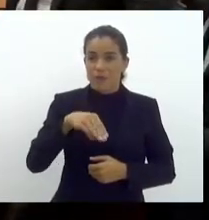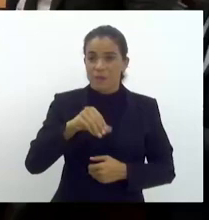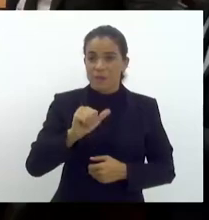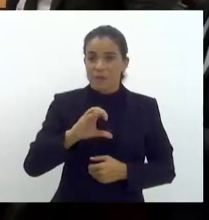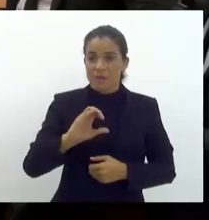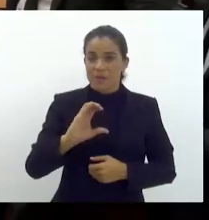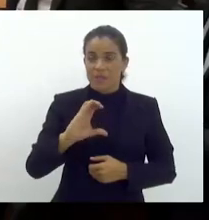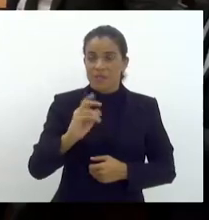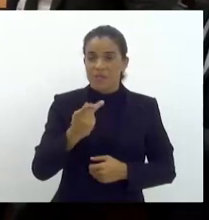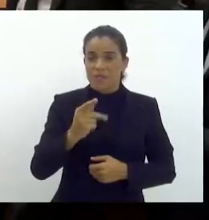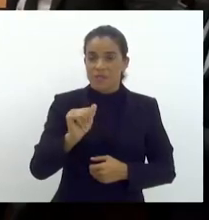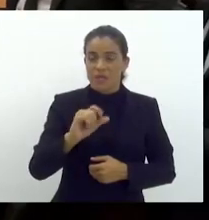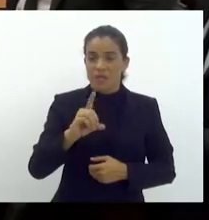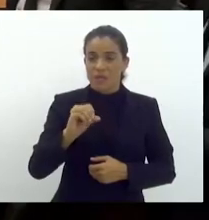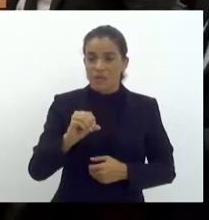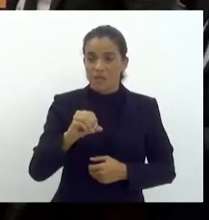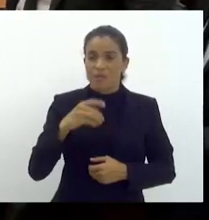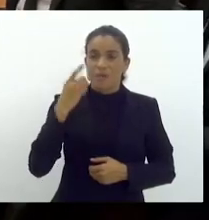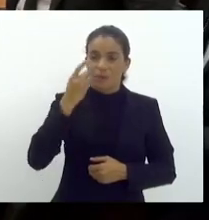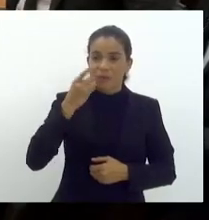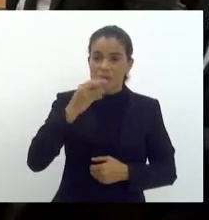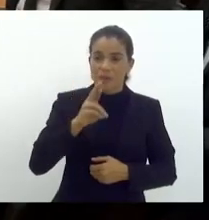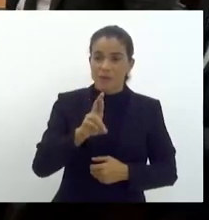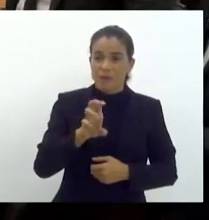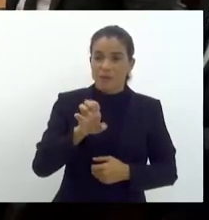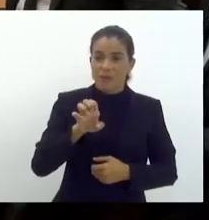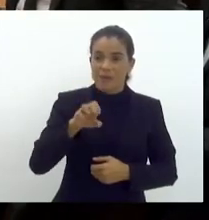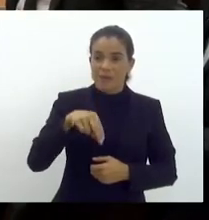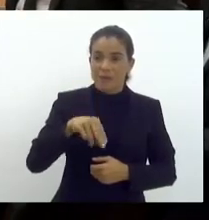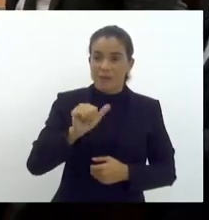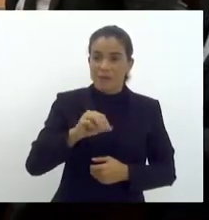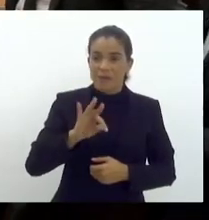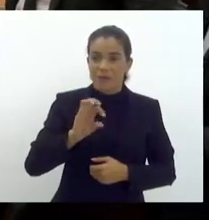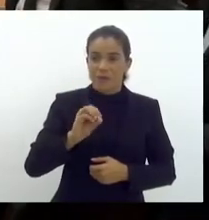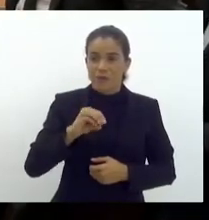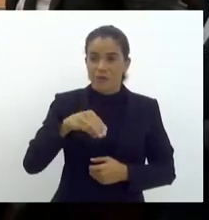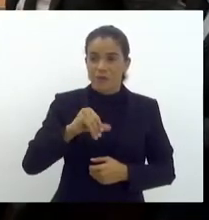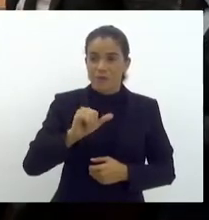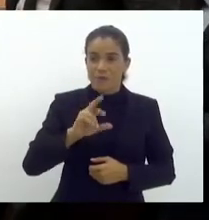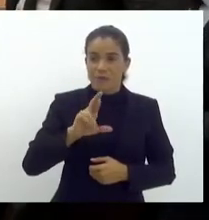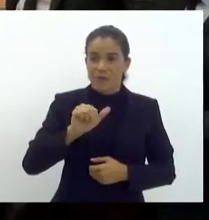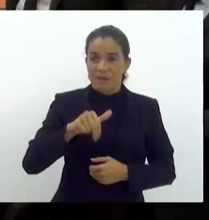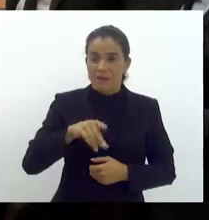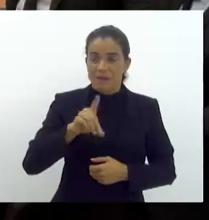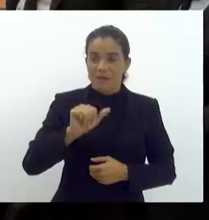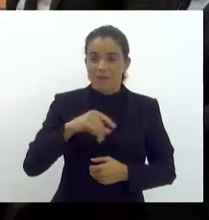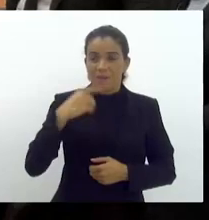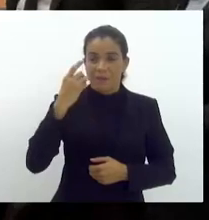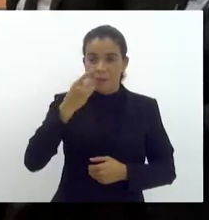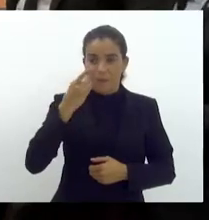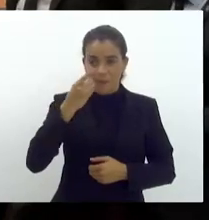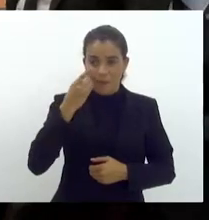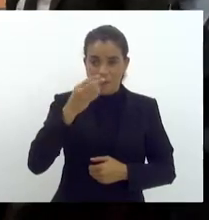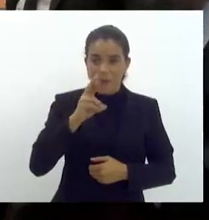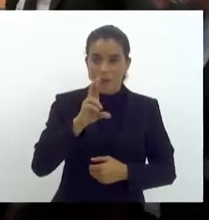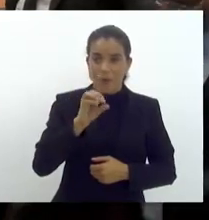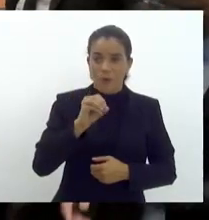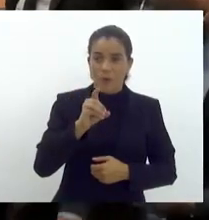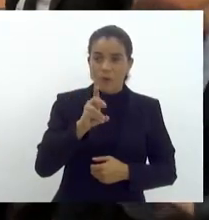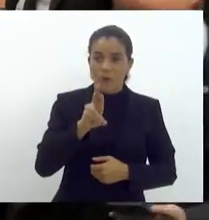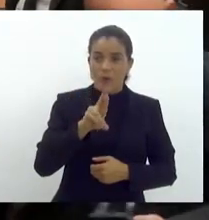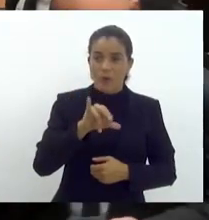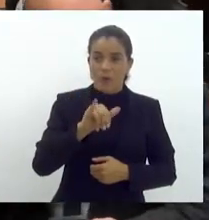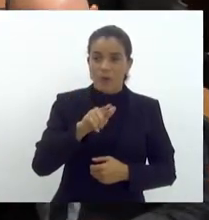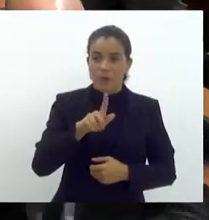Deputado Renato Miranda Deputado Rodrigo Amorim simplesmente sim